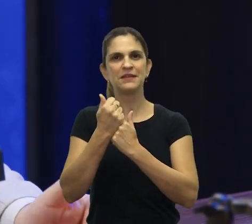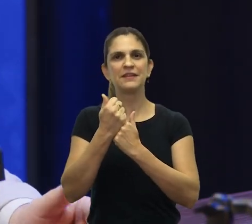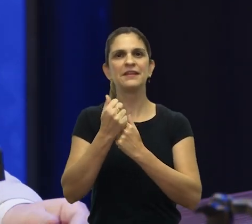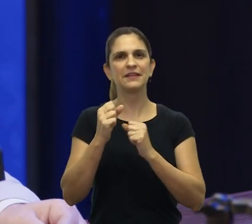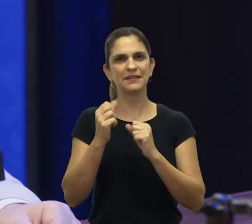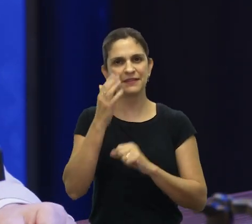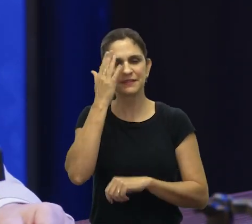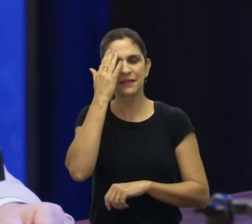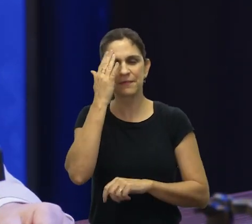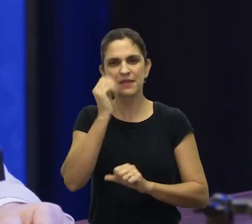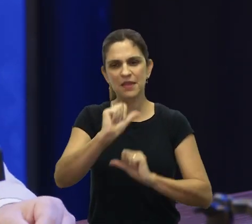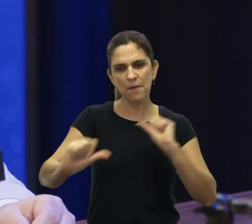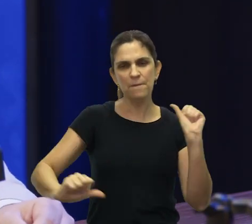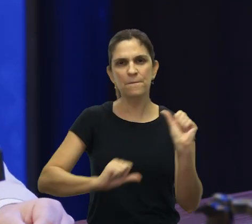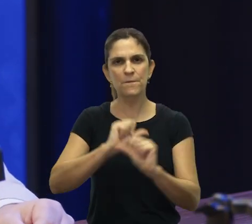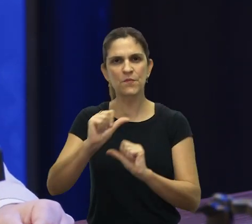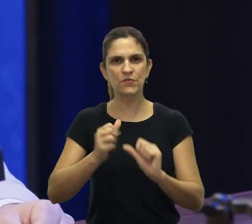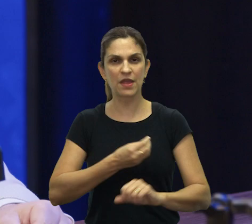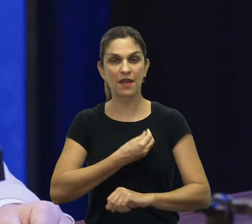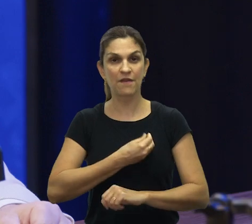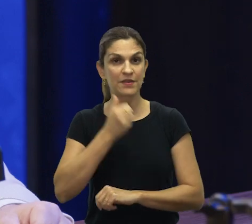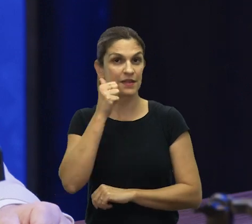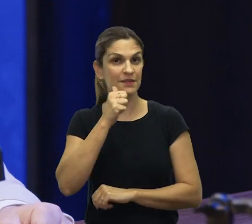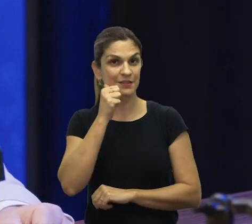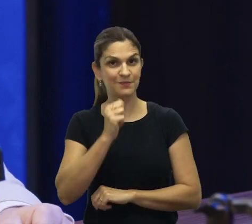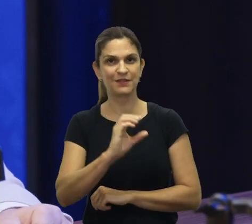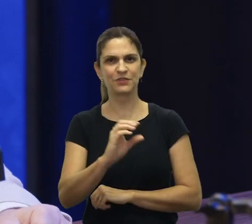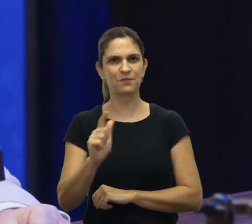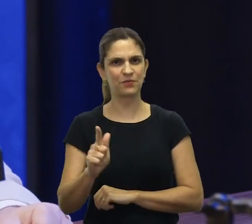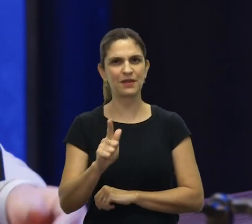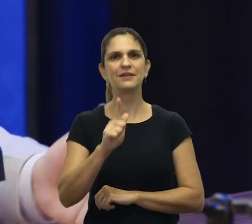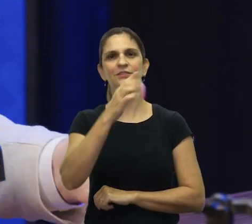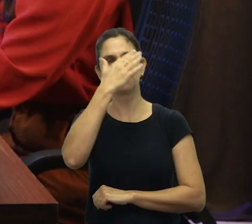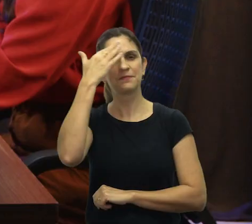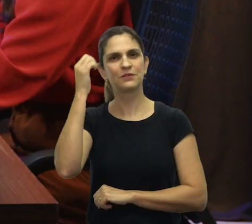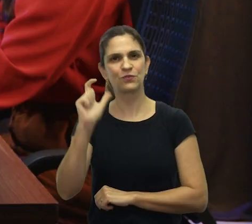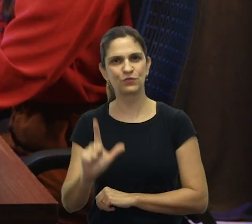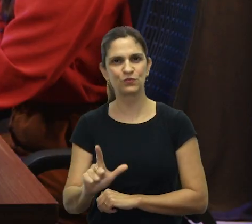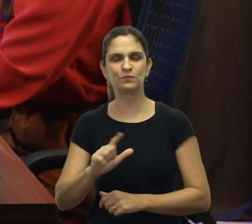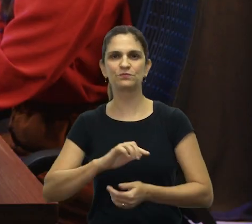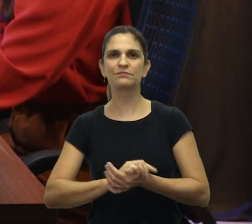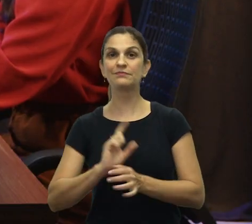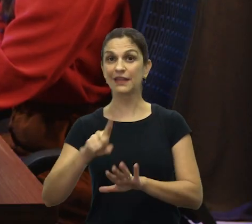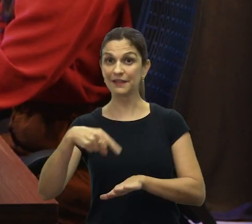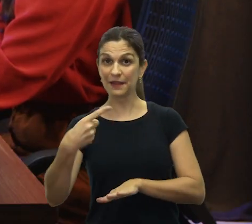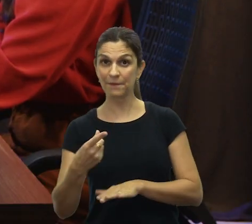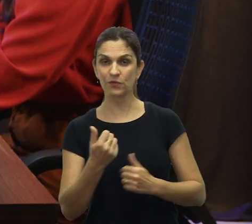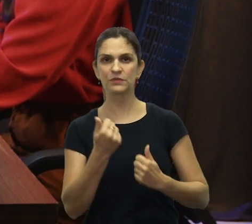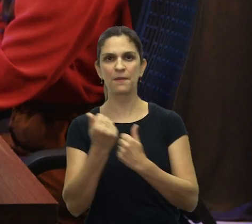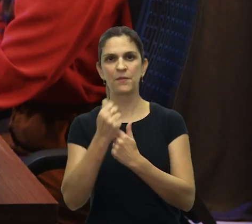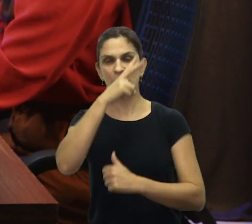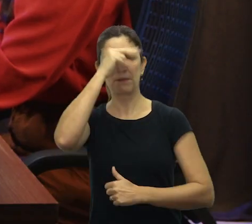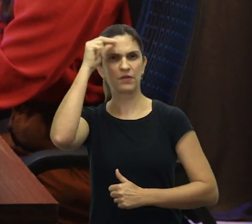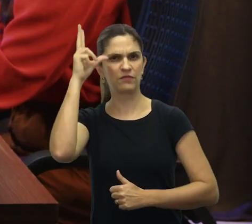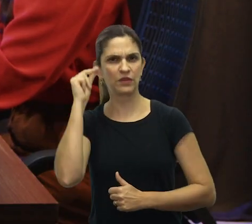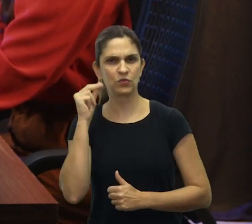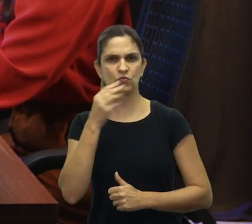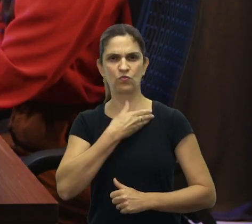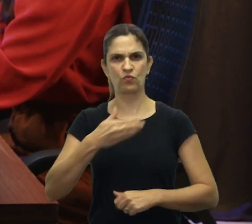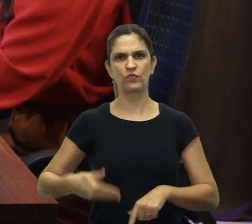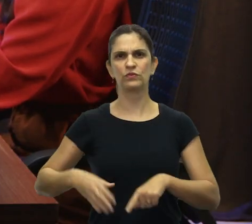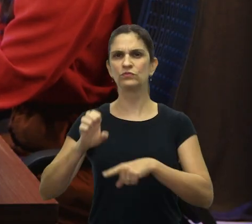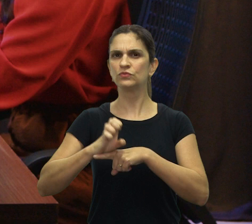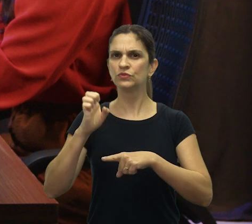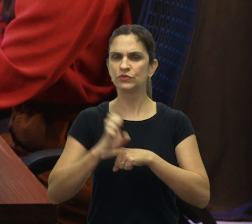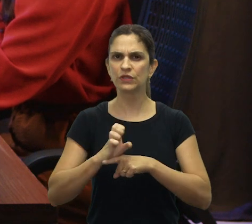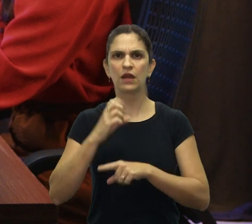papel e mudar a vida das mulheres de Campo Grande e do Mato Grosso do Sul. Então, depois dele, nós tivemos apoio da Prefeitura,